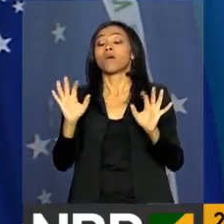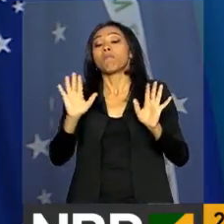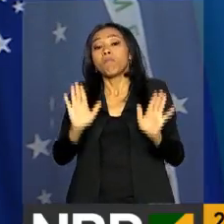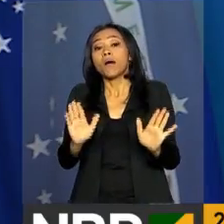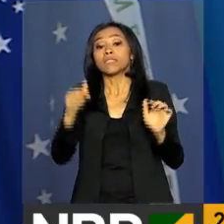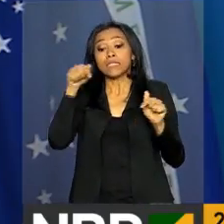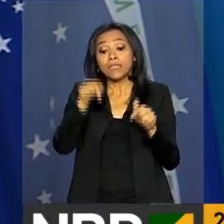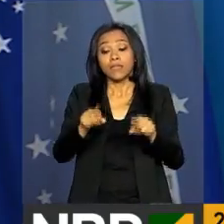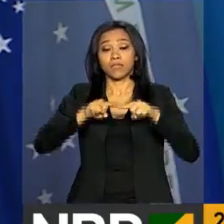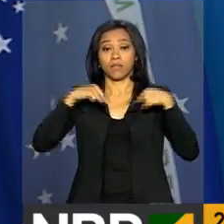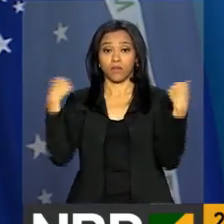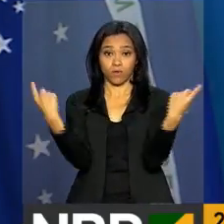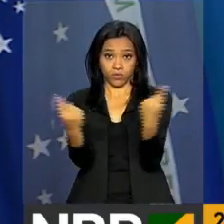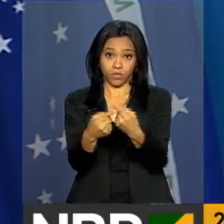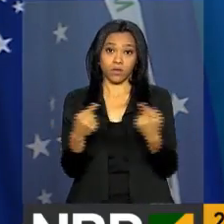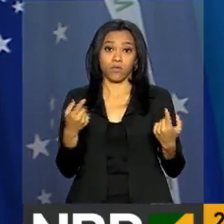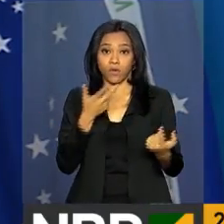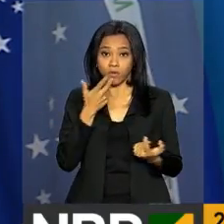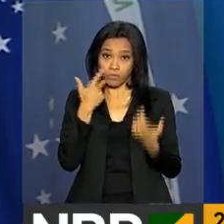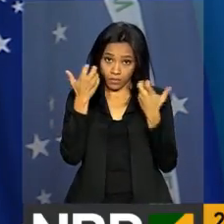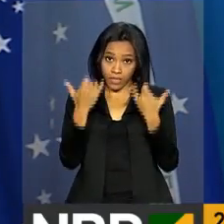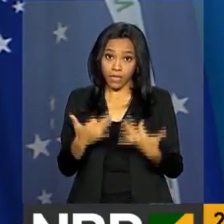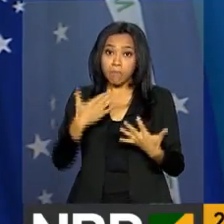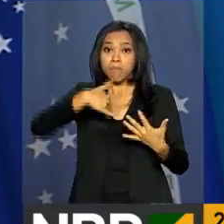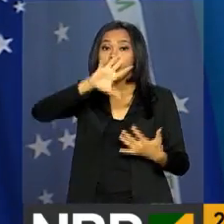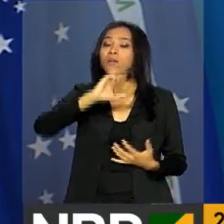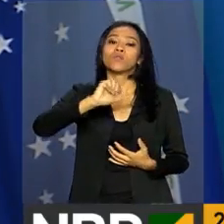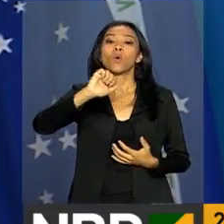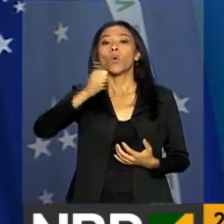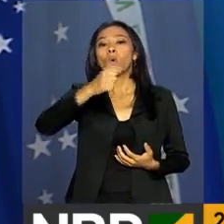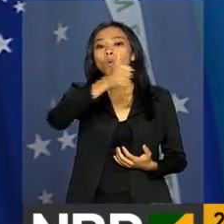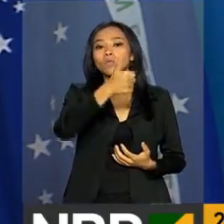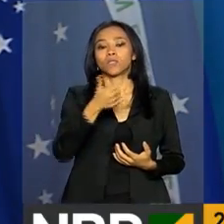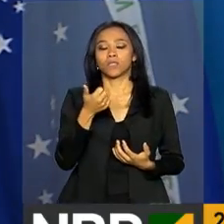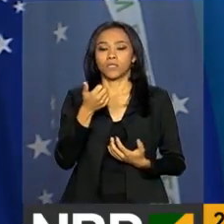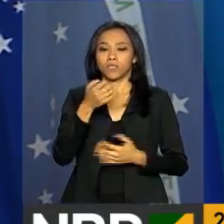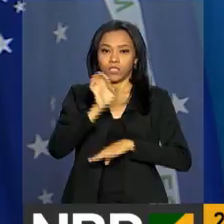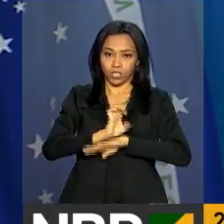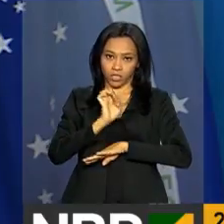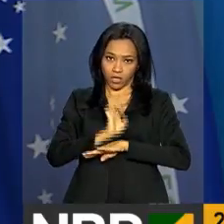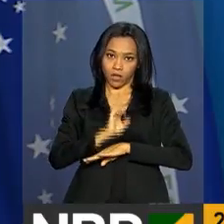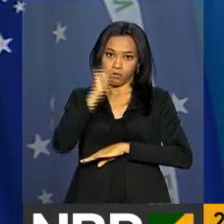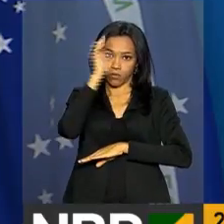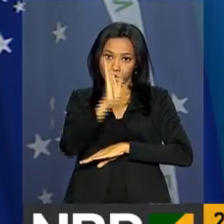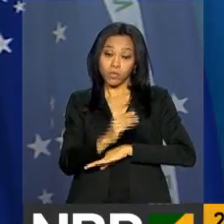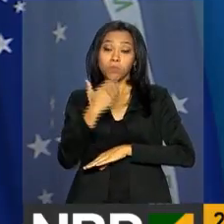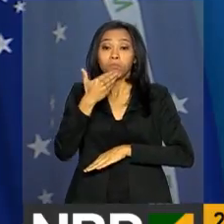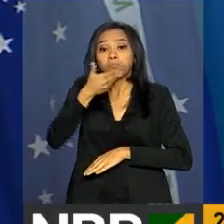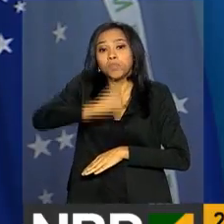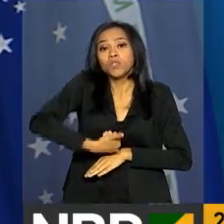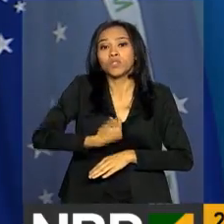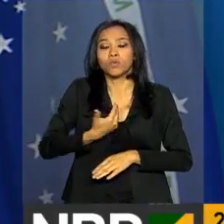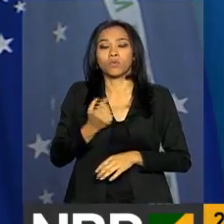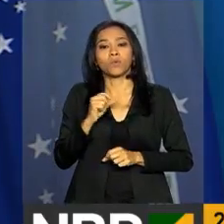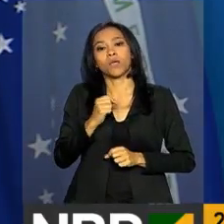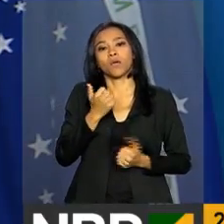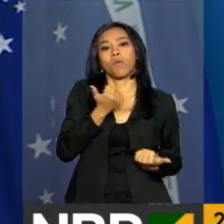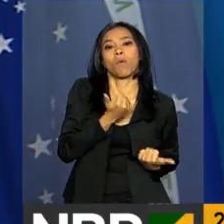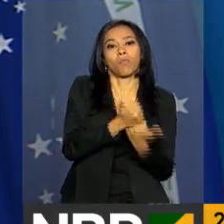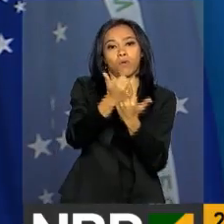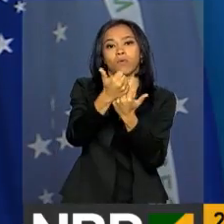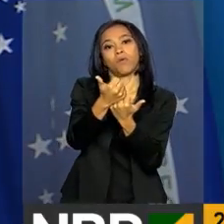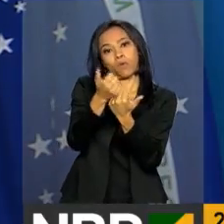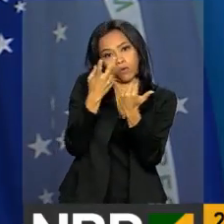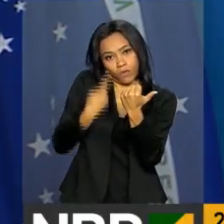isso durante a reunião que mais de 11 estados brasileiros pediram o reforço da chamada garantia da lei e da ordem